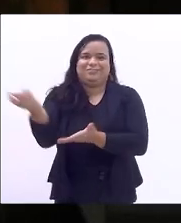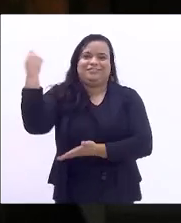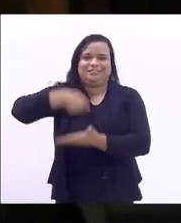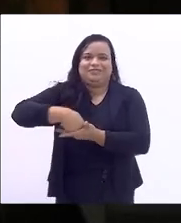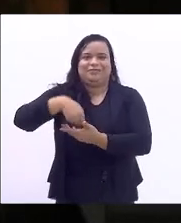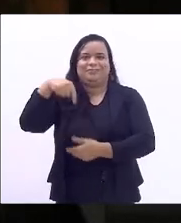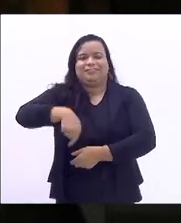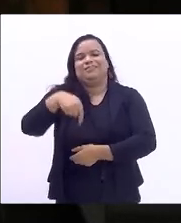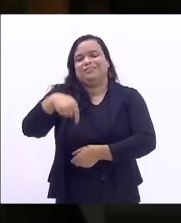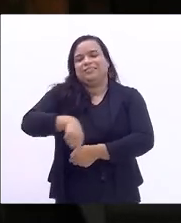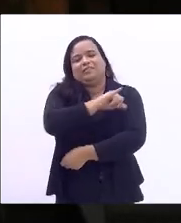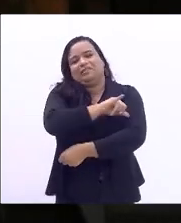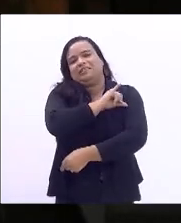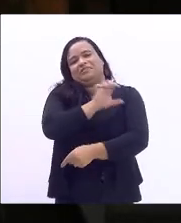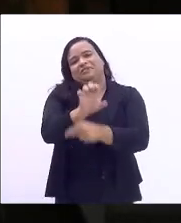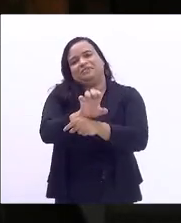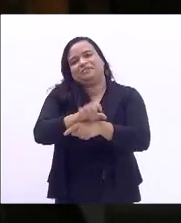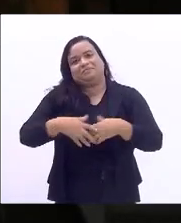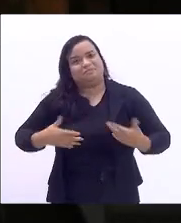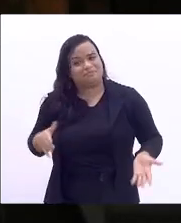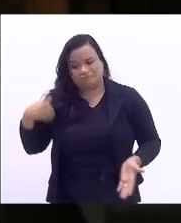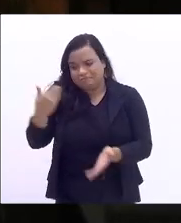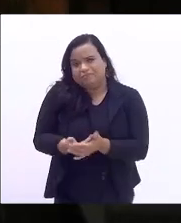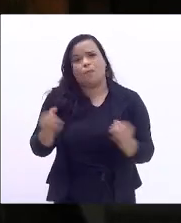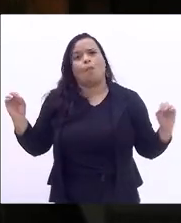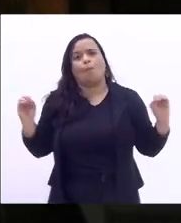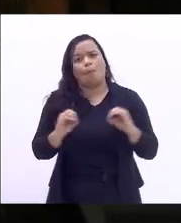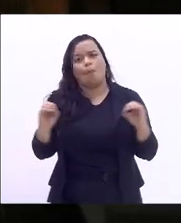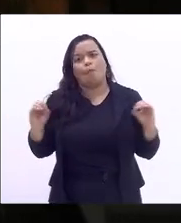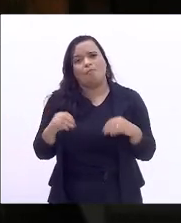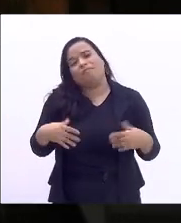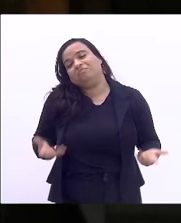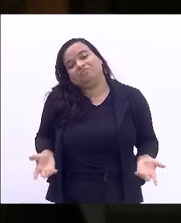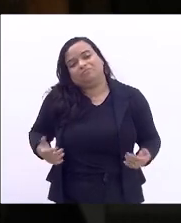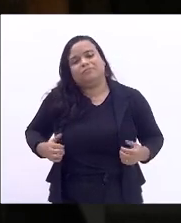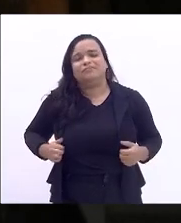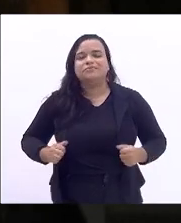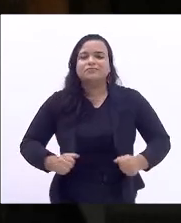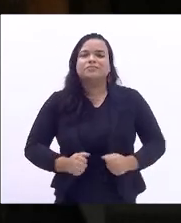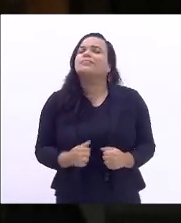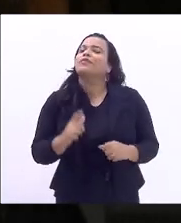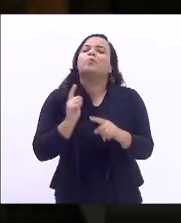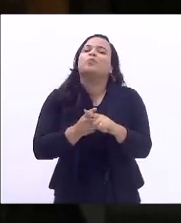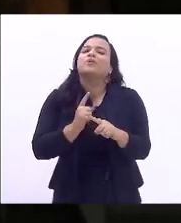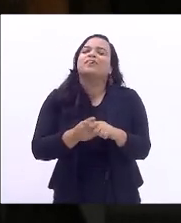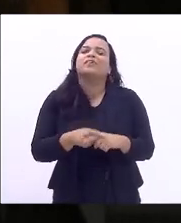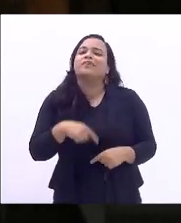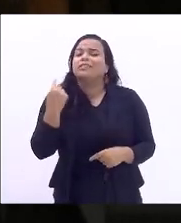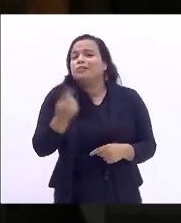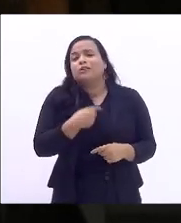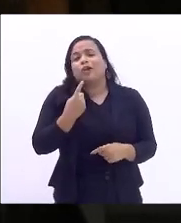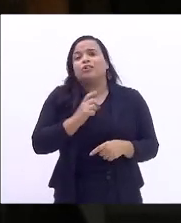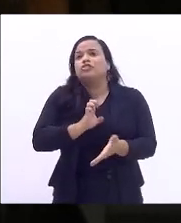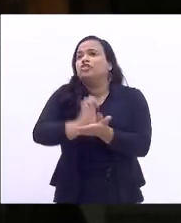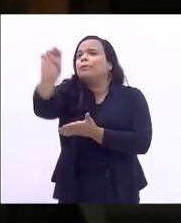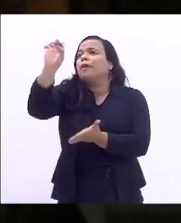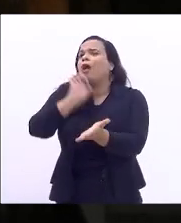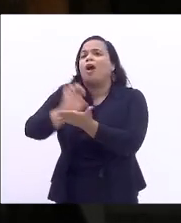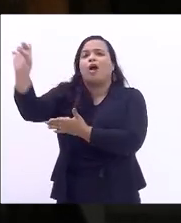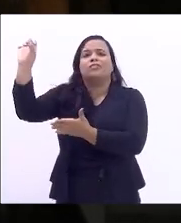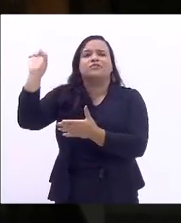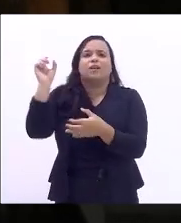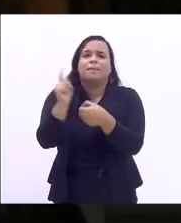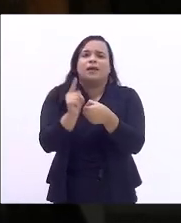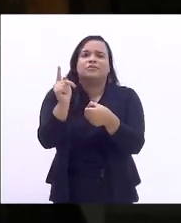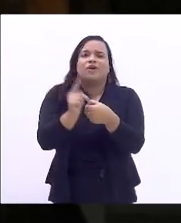reais o que nada disso aconteceu porque nós somos exportadores de